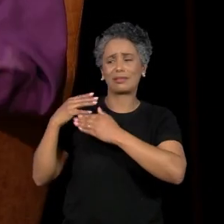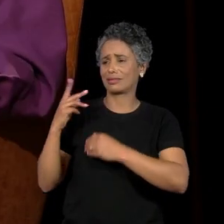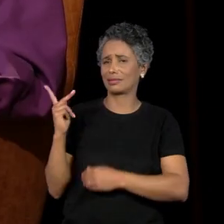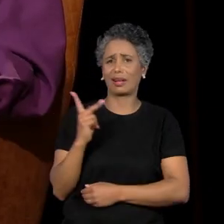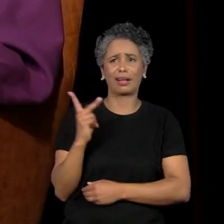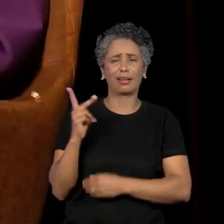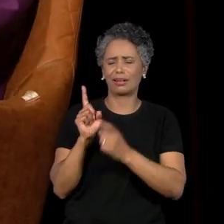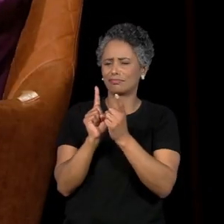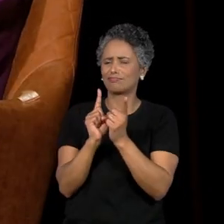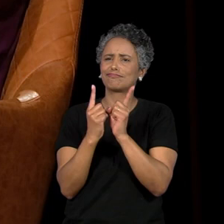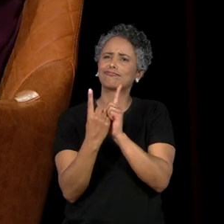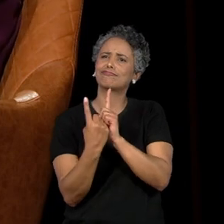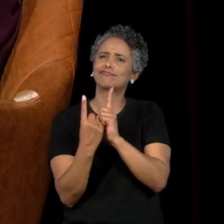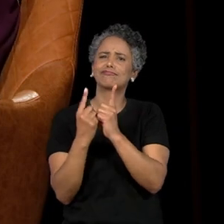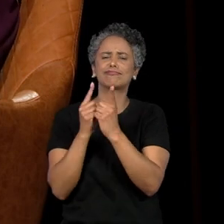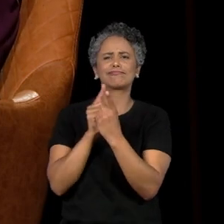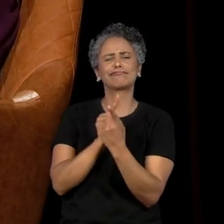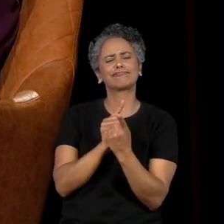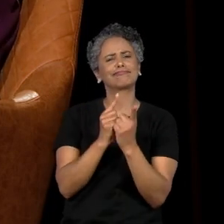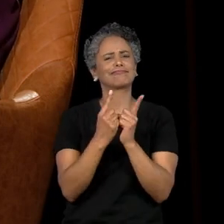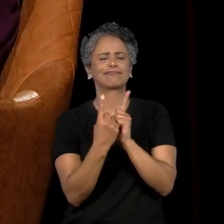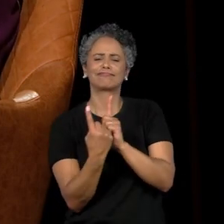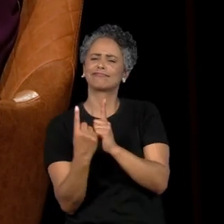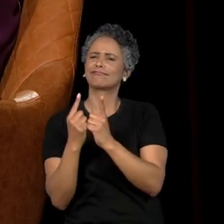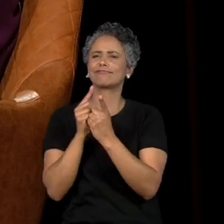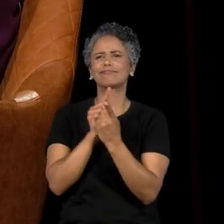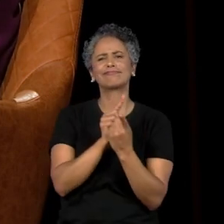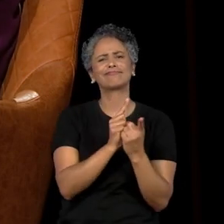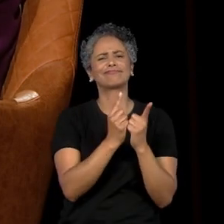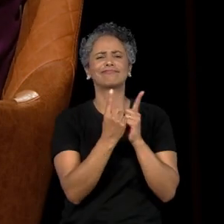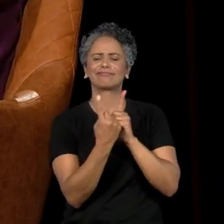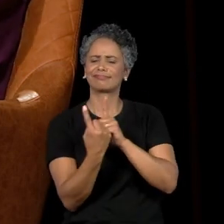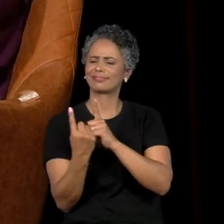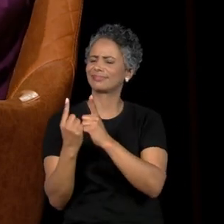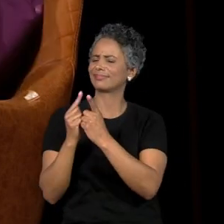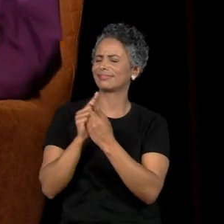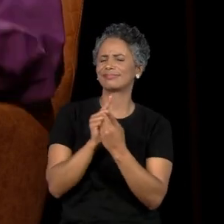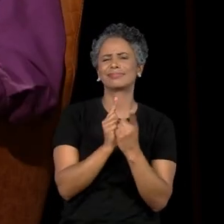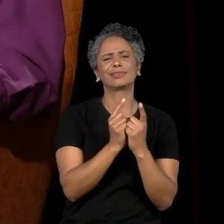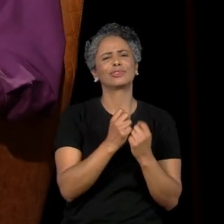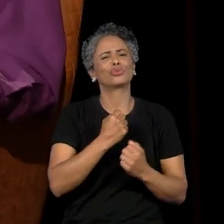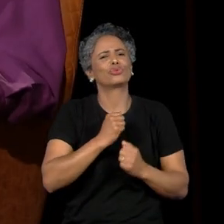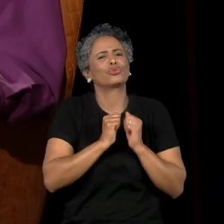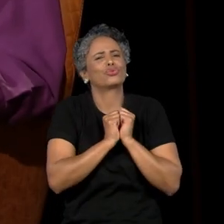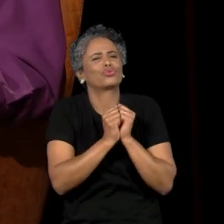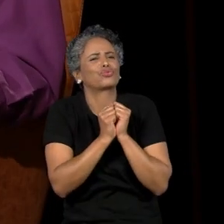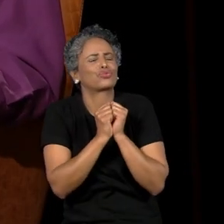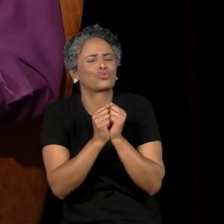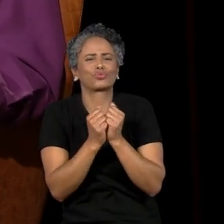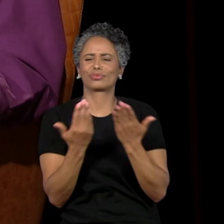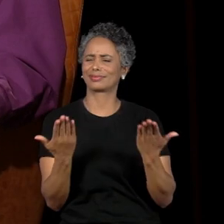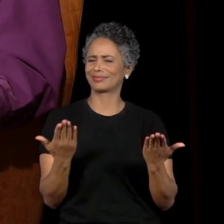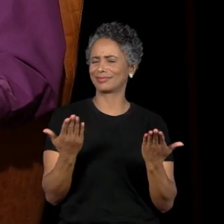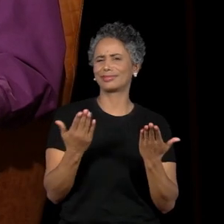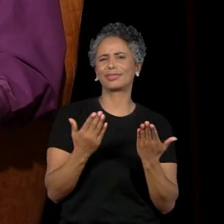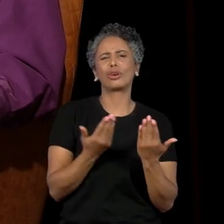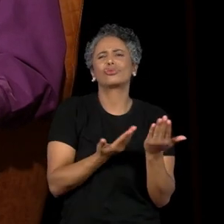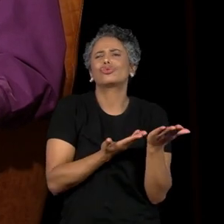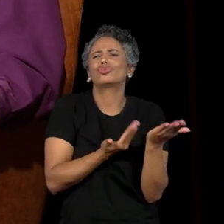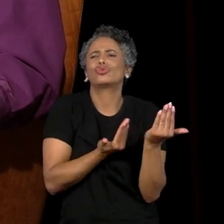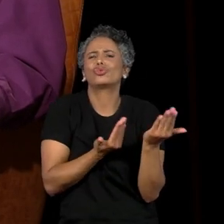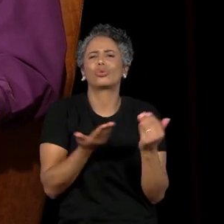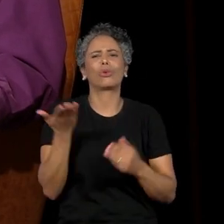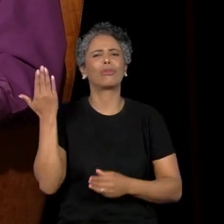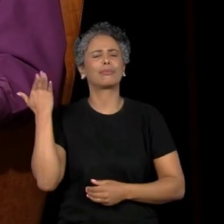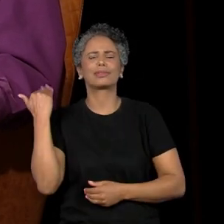era talentoso, já falei, né? E eu dancei muito com ela. É uma pessoa